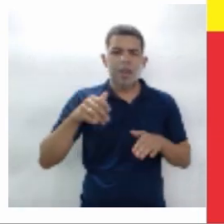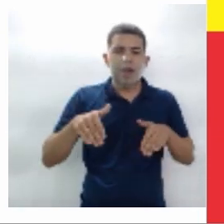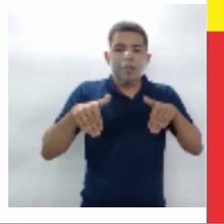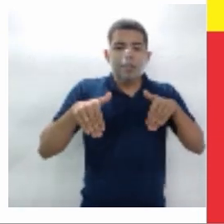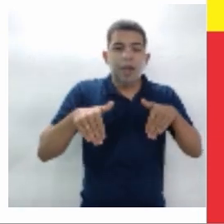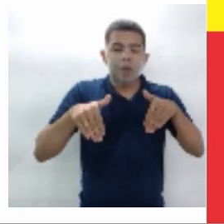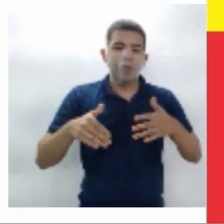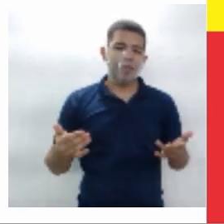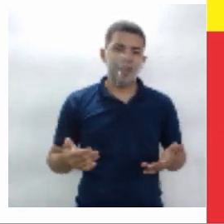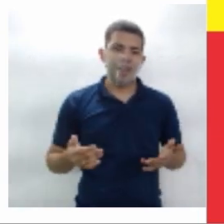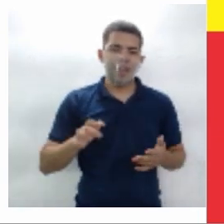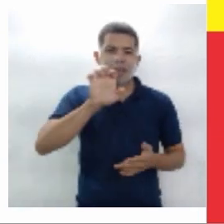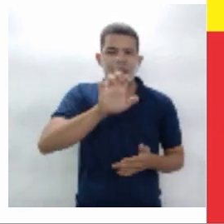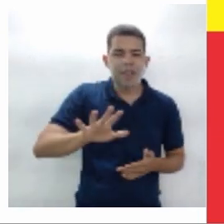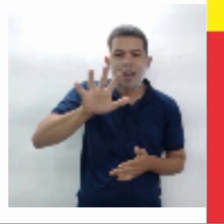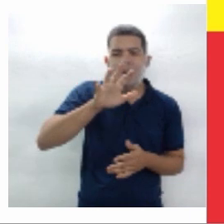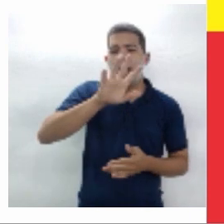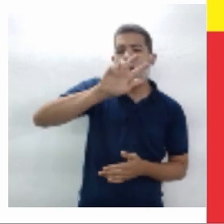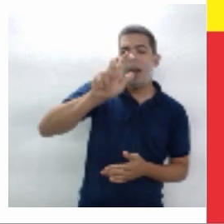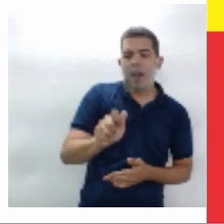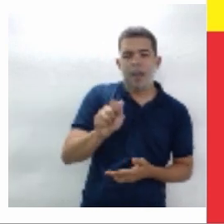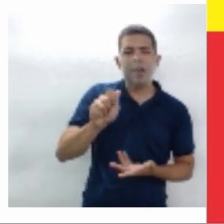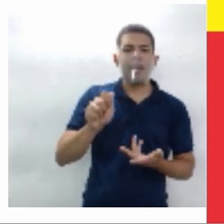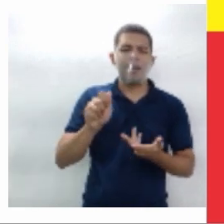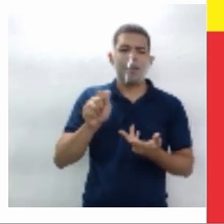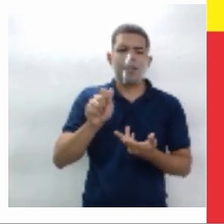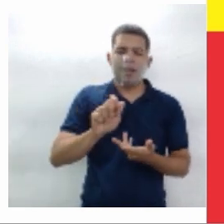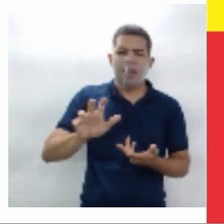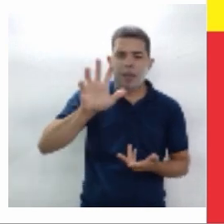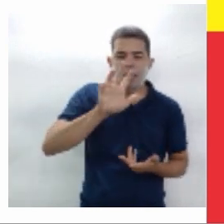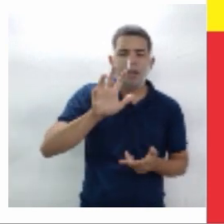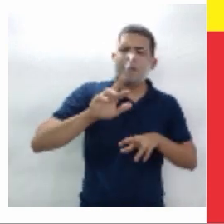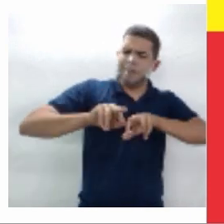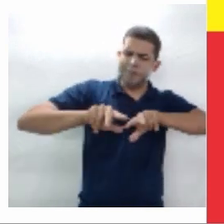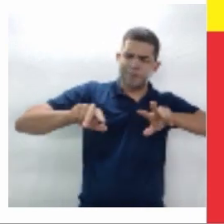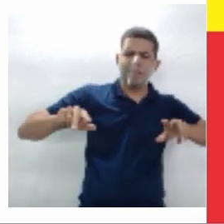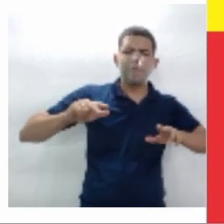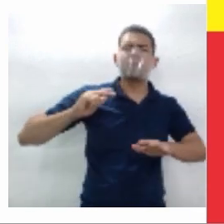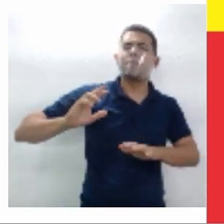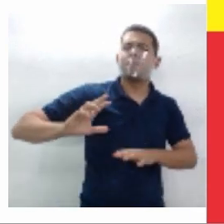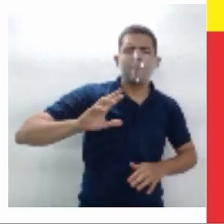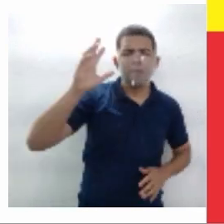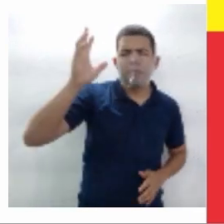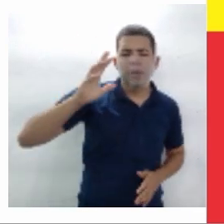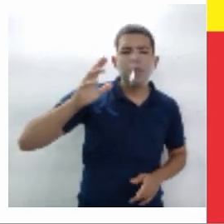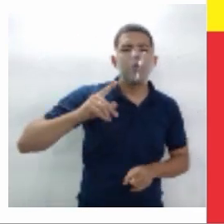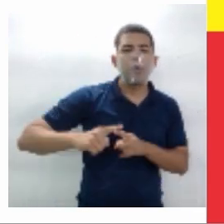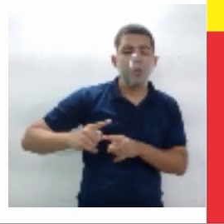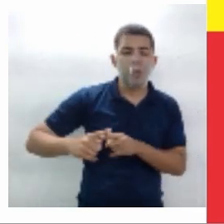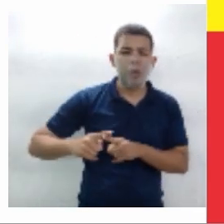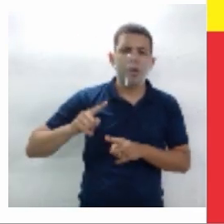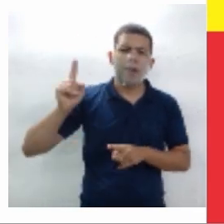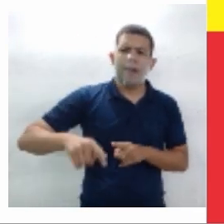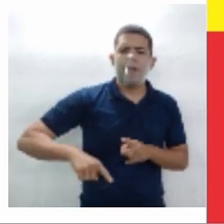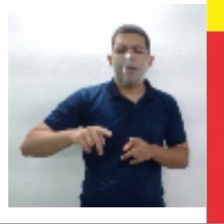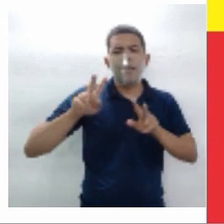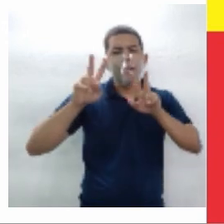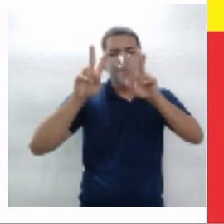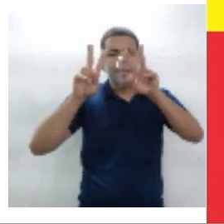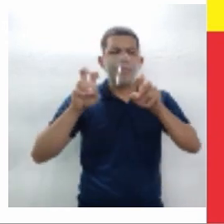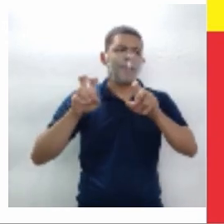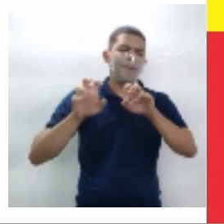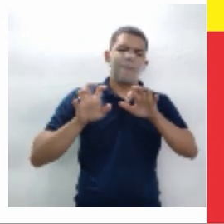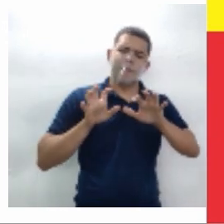a Europa, a Ásia. Isso aconteceu devido à questão